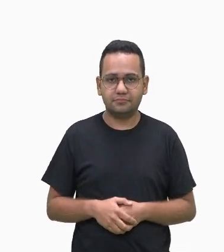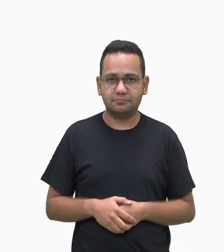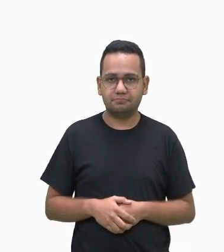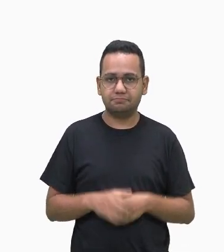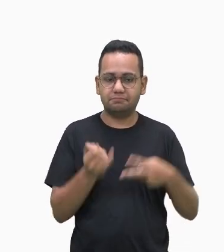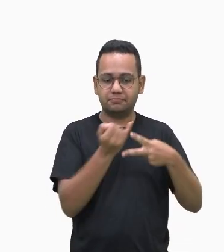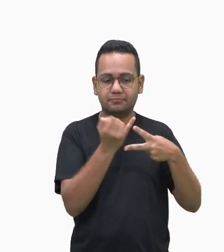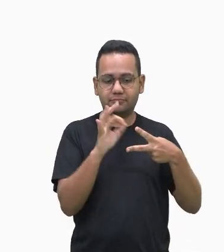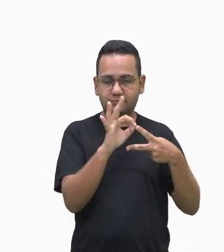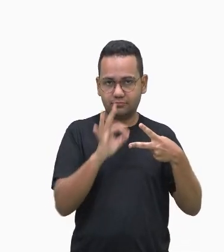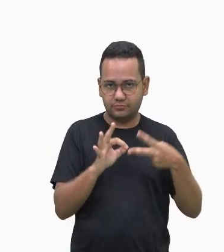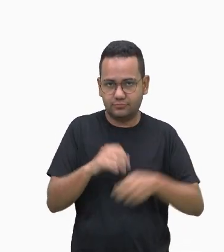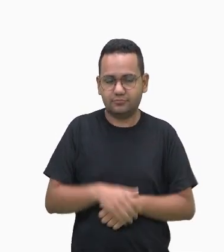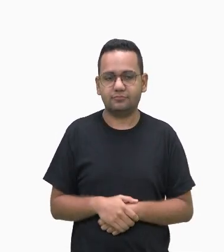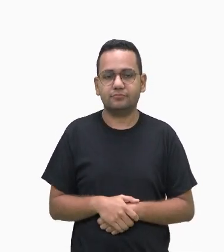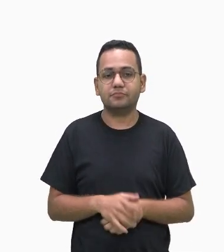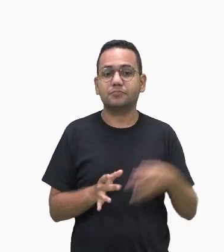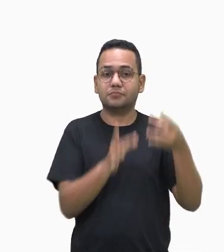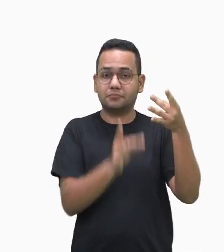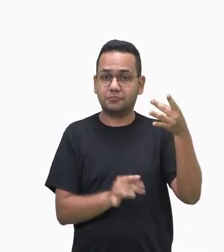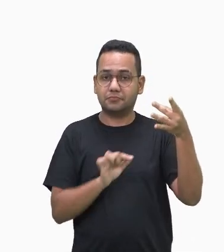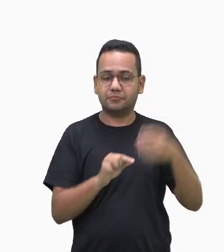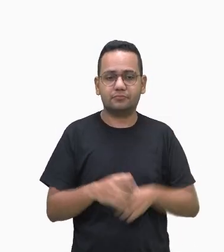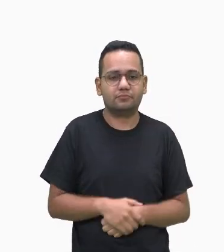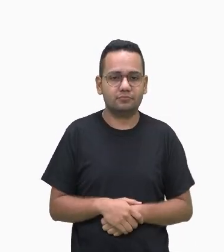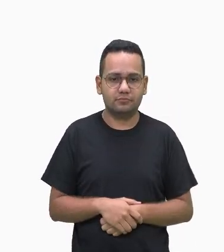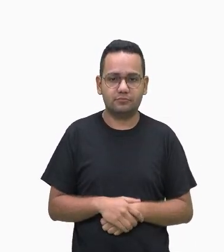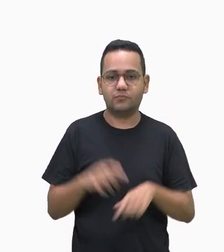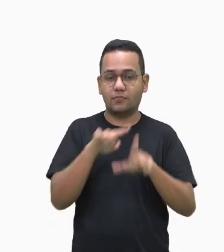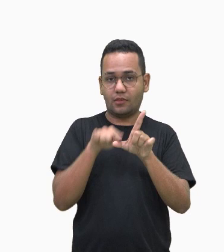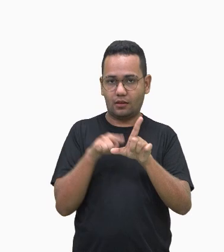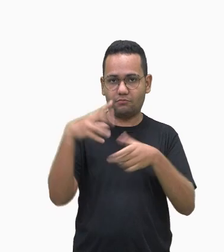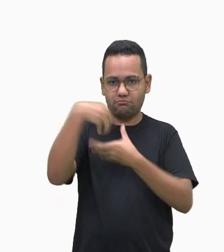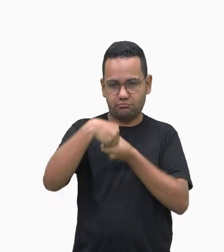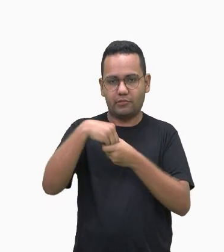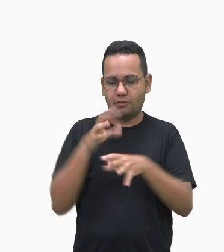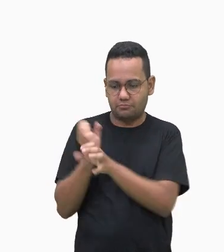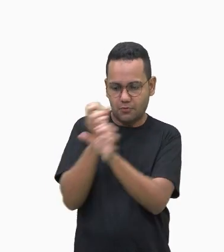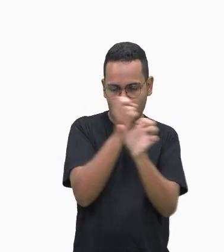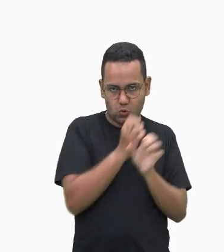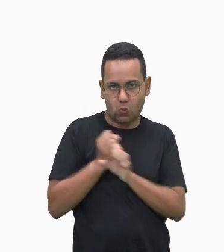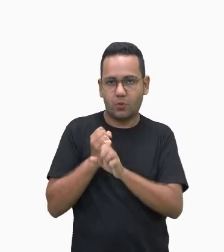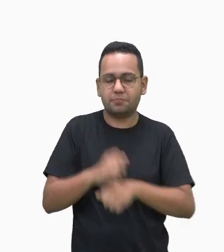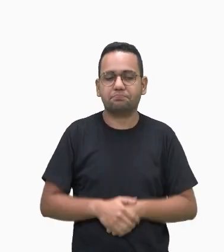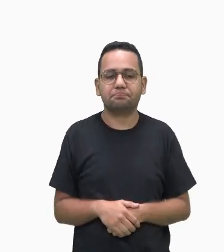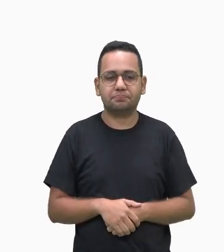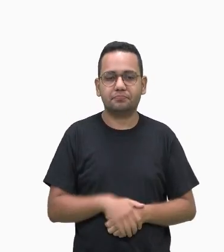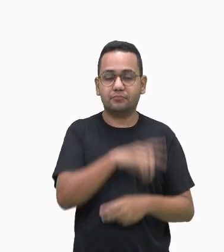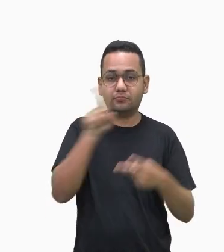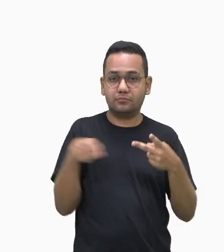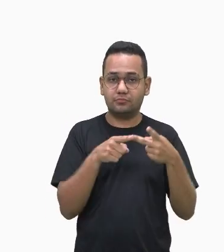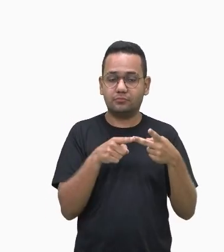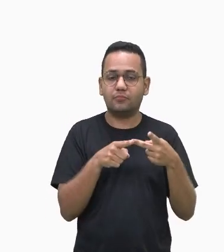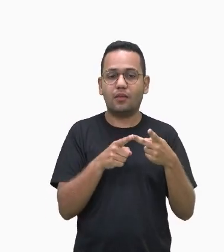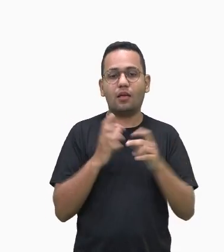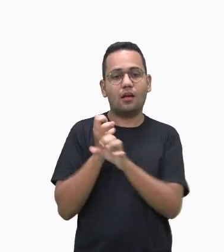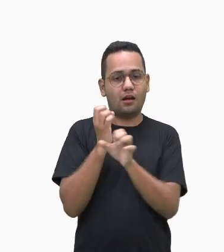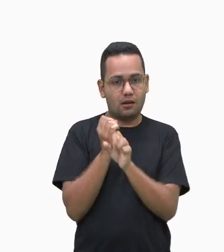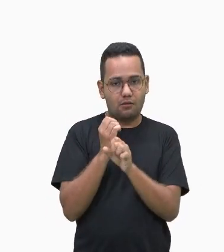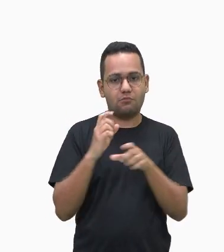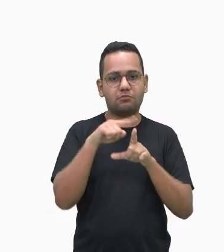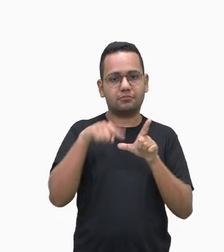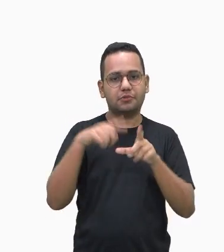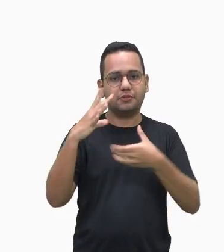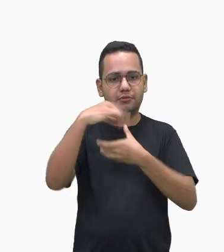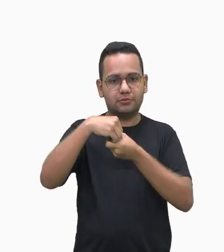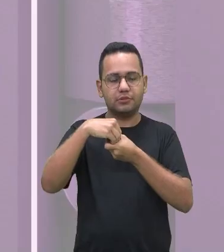conhecimento polígono, com detalhamento em soma dos ângulos internos de um polígono e cálculo do ângulo interno de